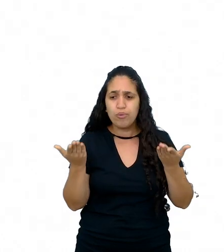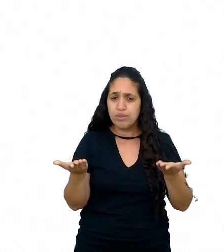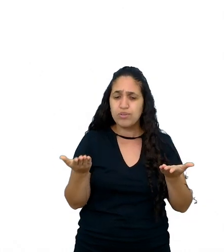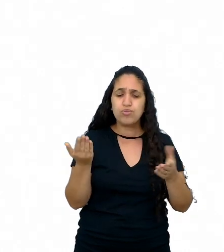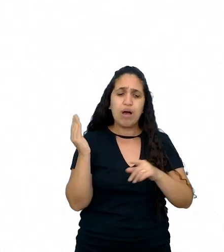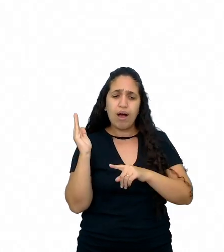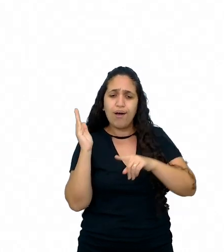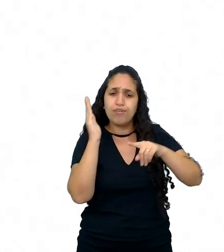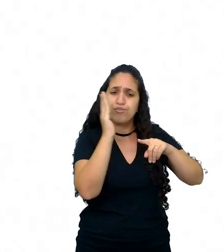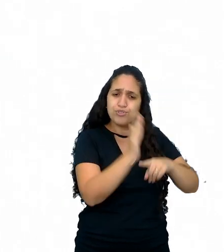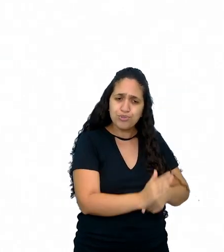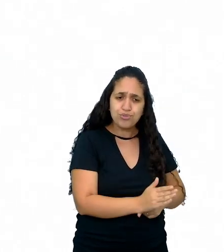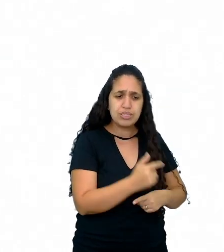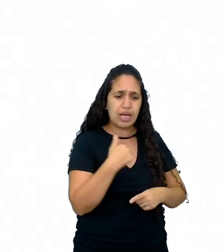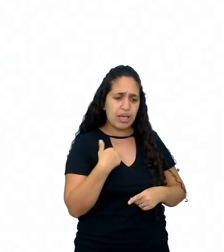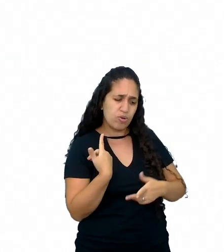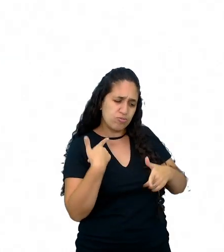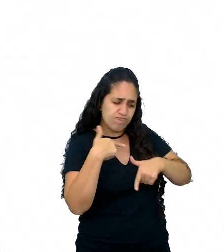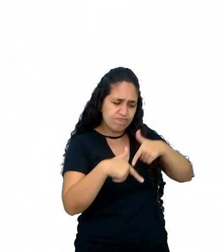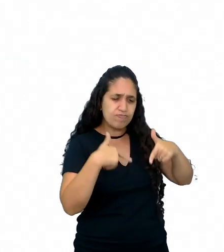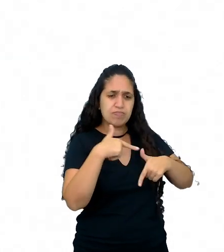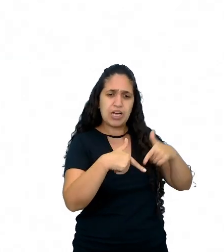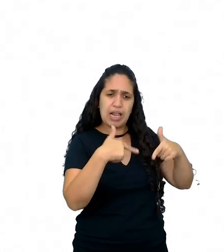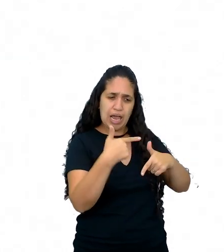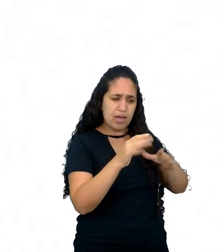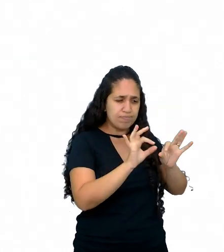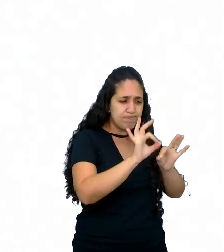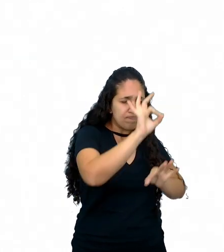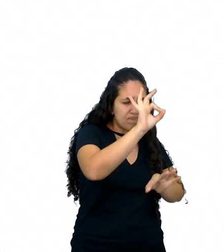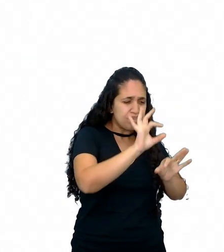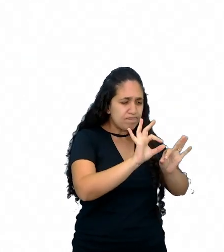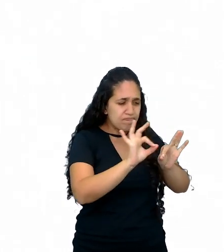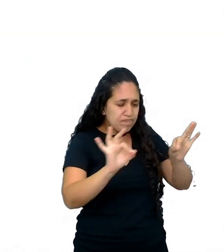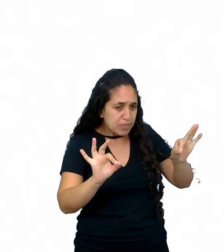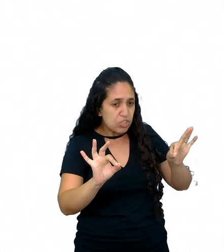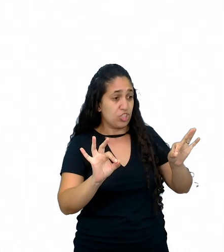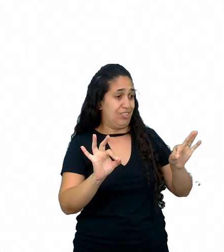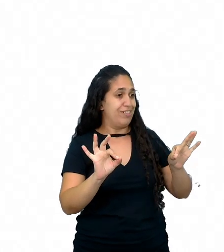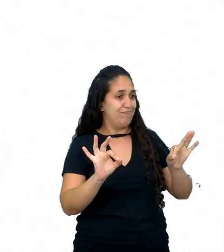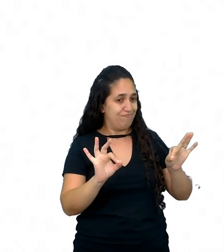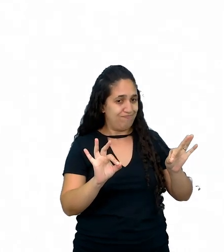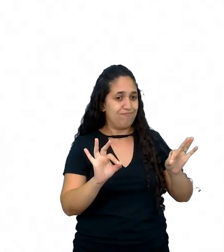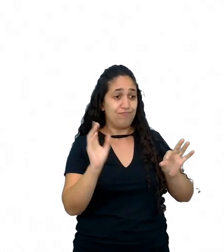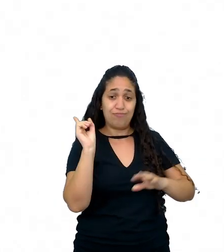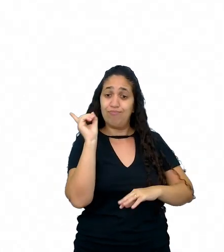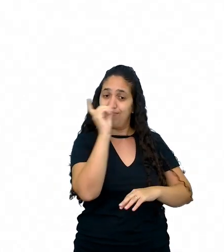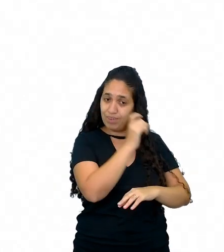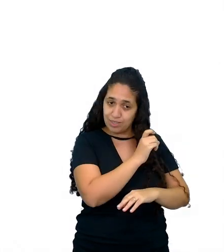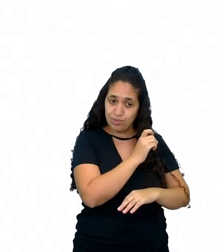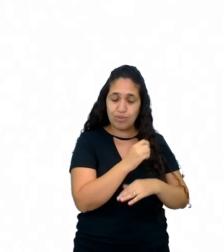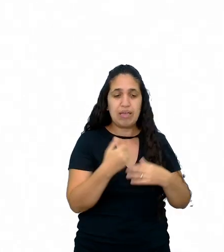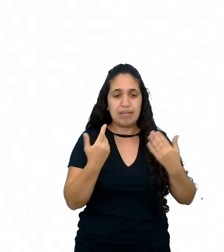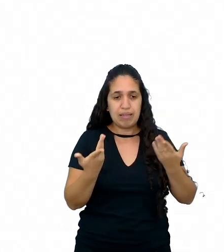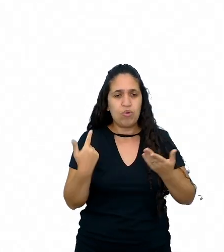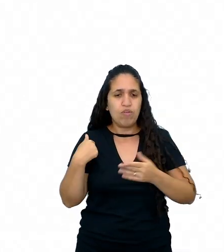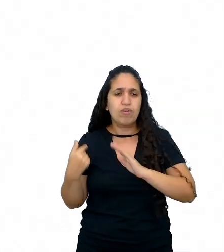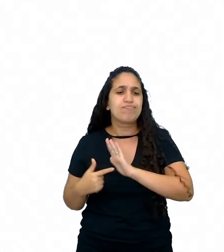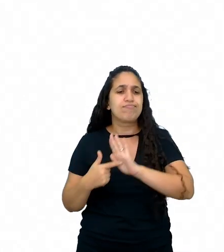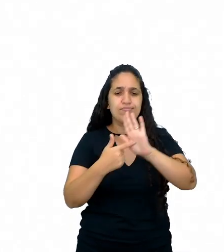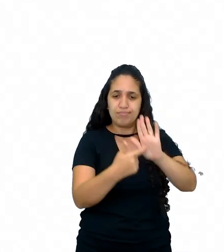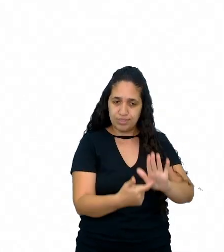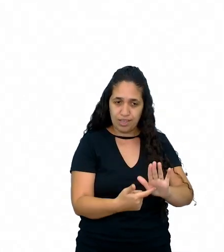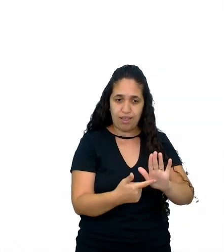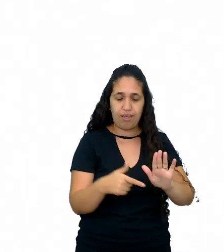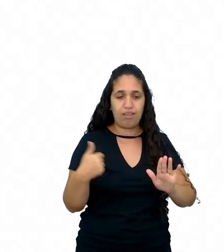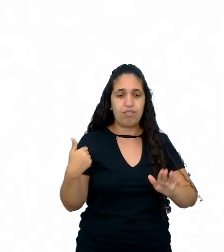facilita, né, para que eu possa trabalhar com medidas, né, inacessíveis, como ele fala, né, então, eu vou trazer isso, então a gente